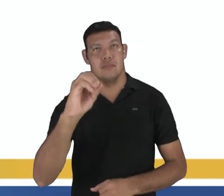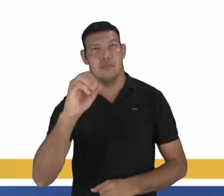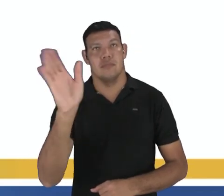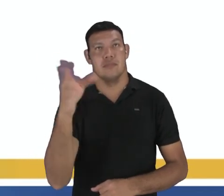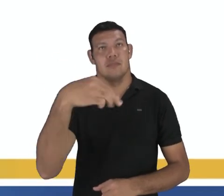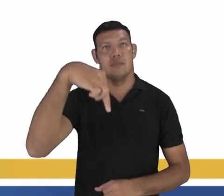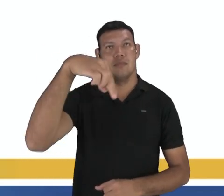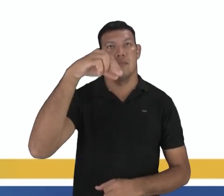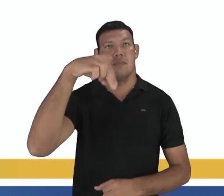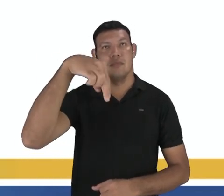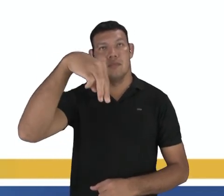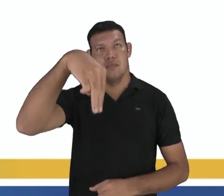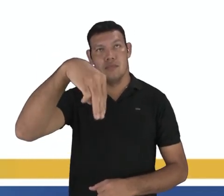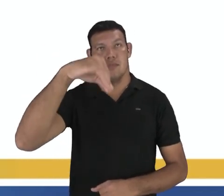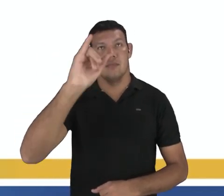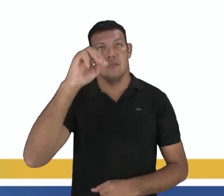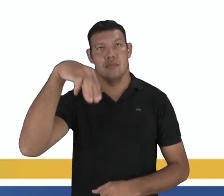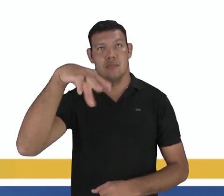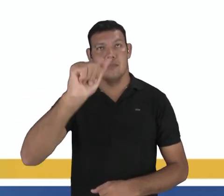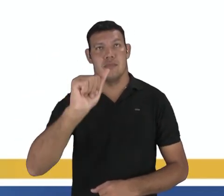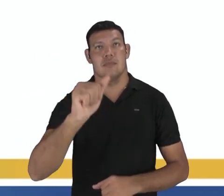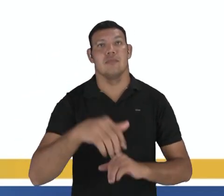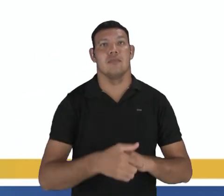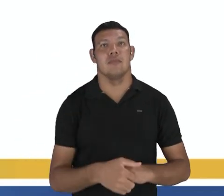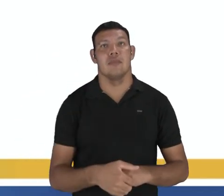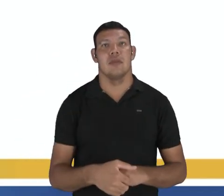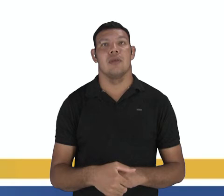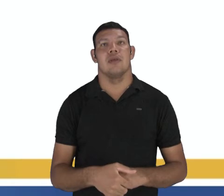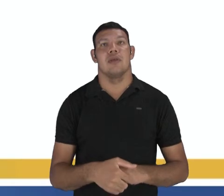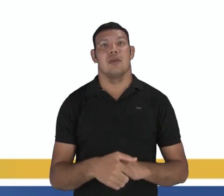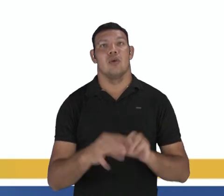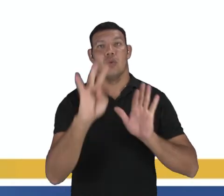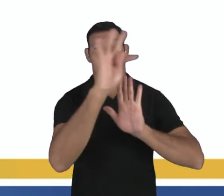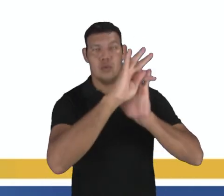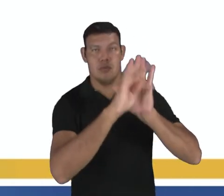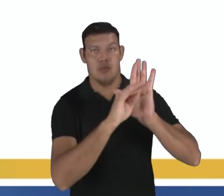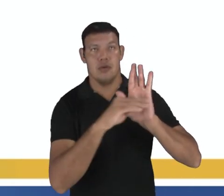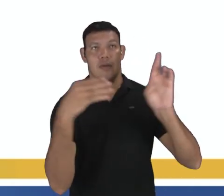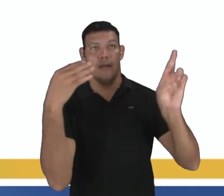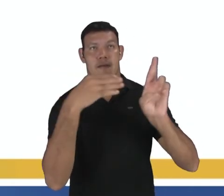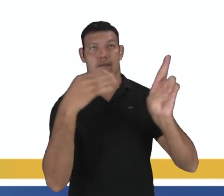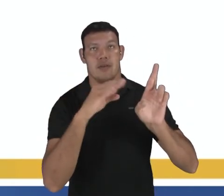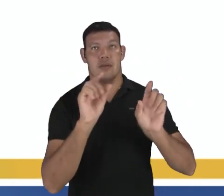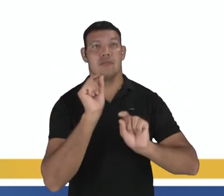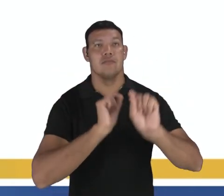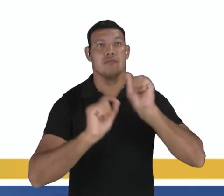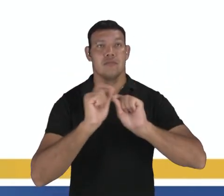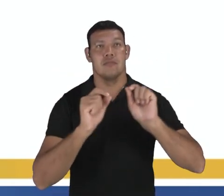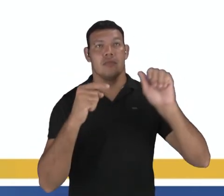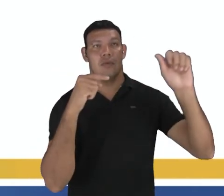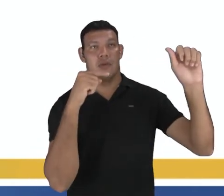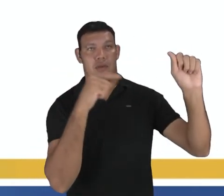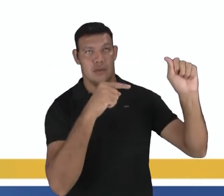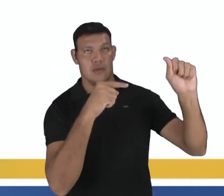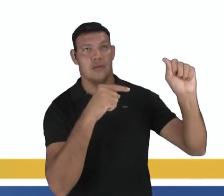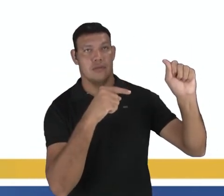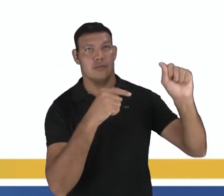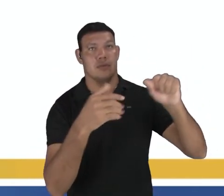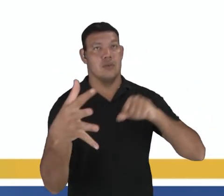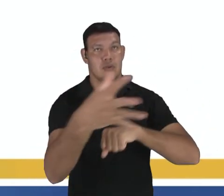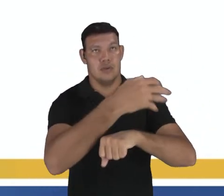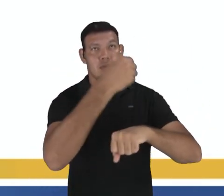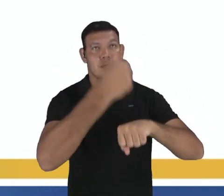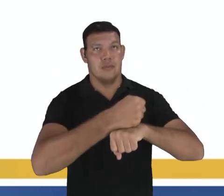texto refere-se a colônias holandesas de exploração na África do século XVI ao